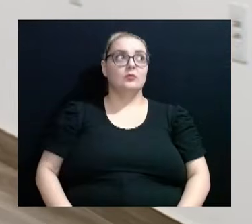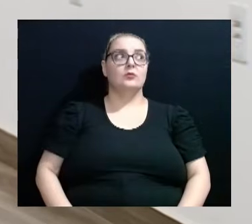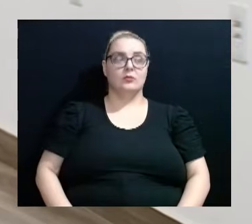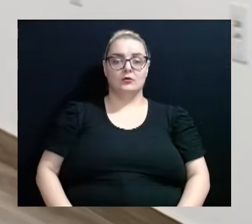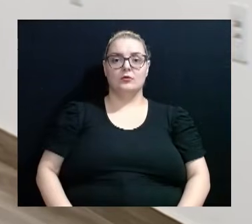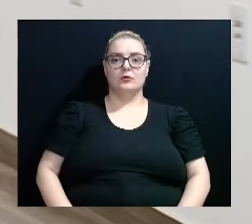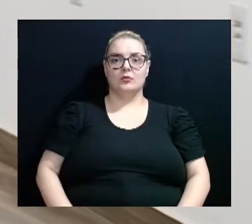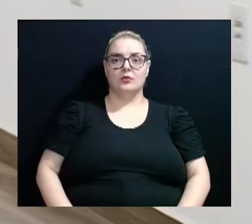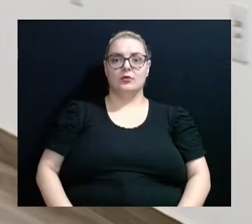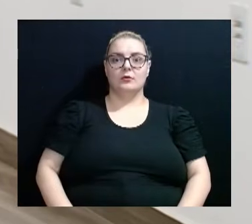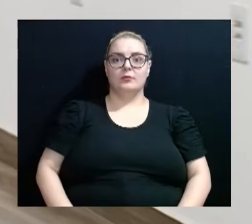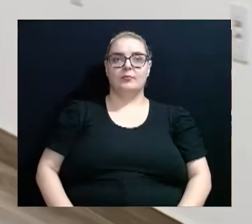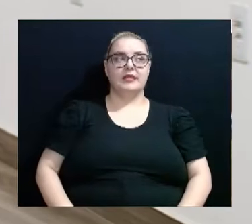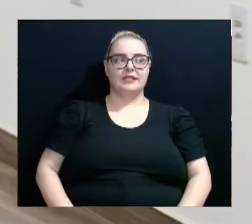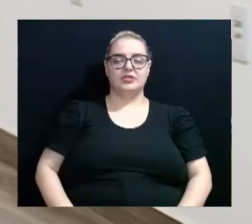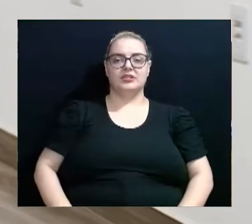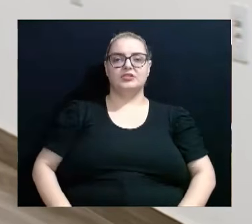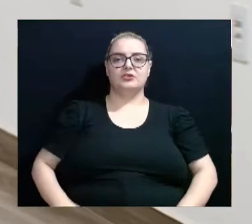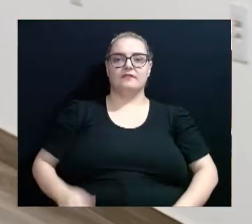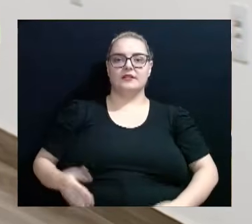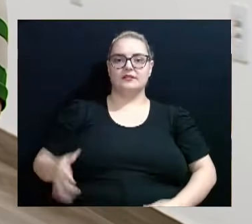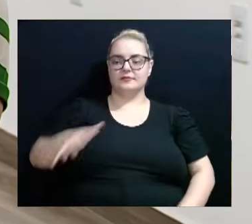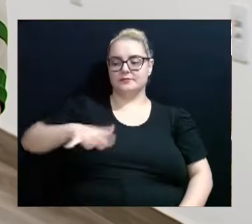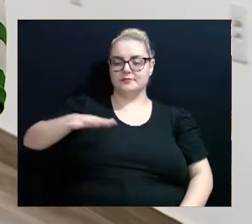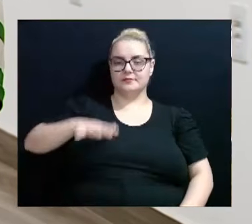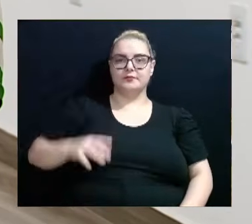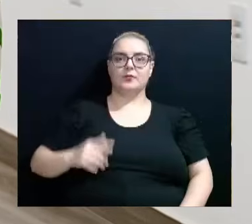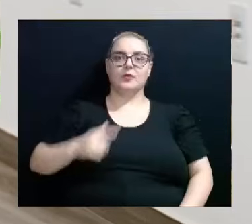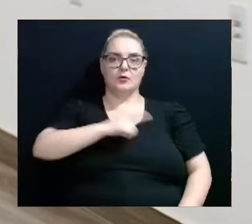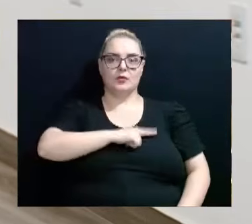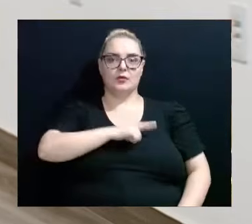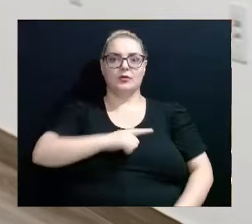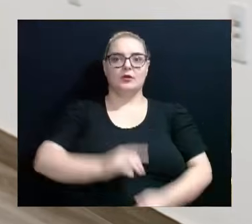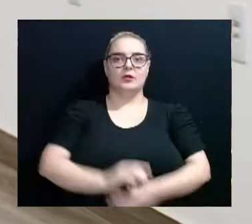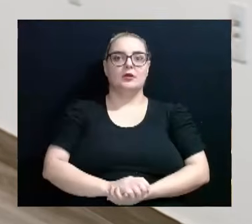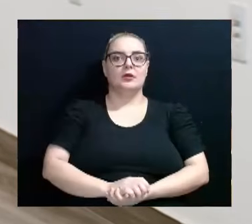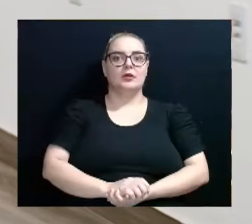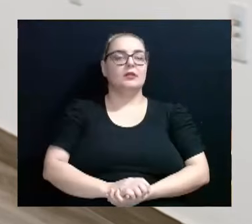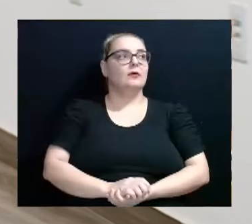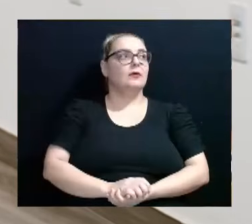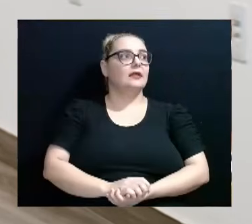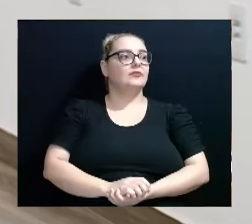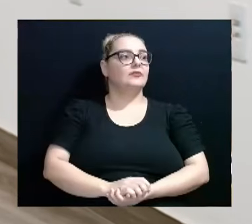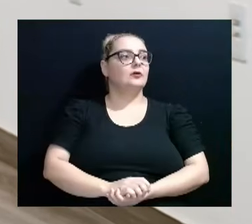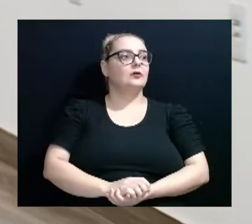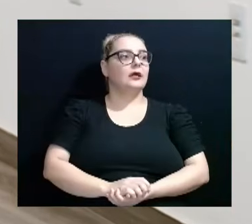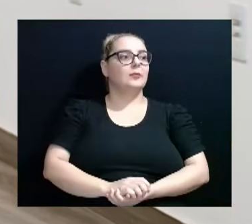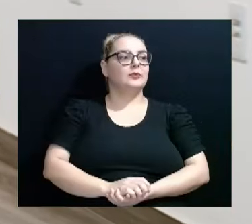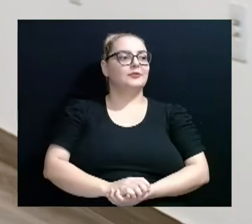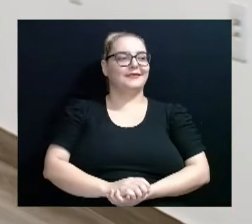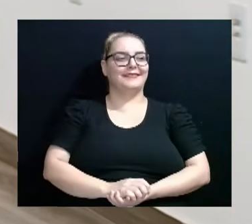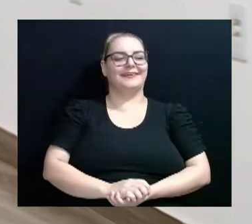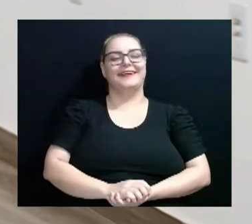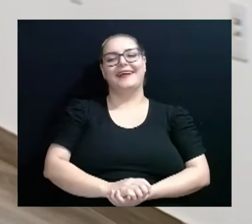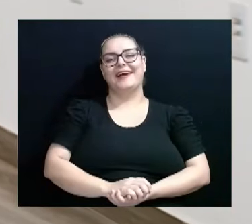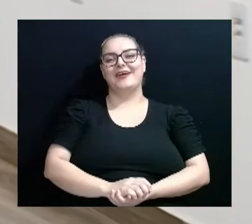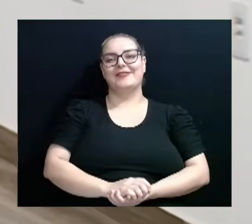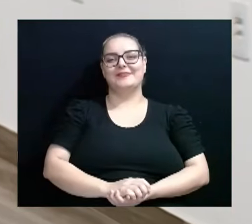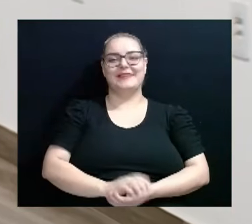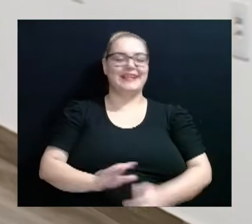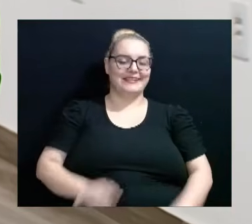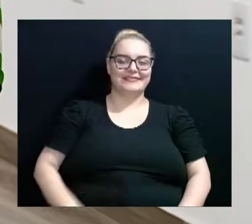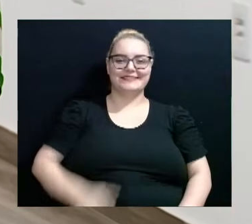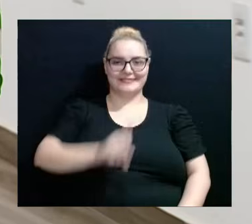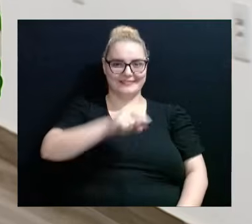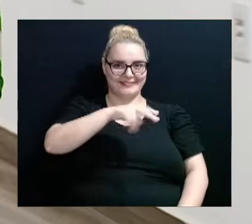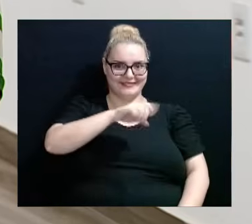são muito presentes, são muito fortes. A nossa modalidade feminina tem crescido muito, né? Elas são extremamente unidas,